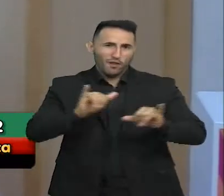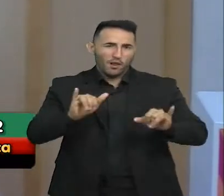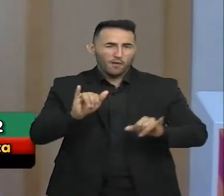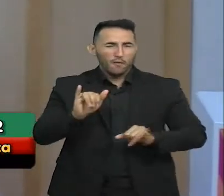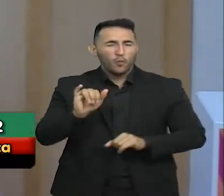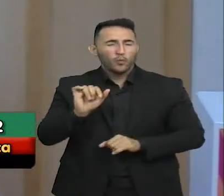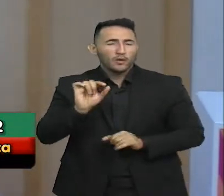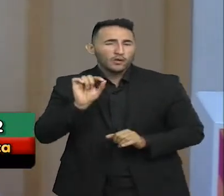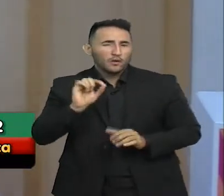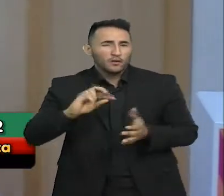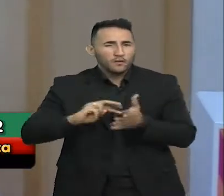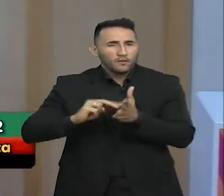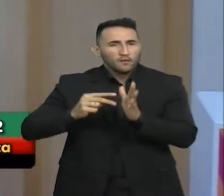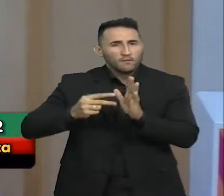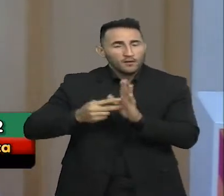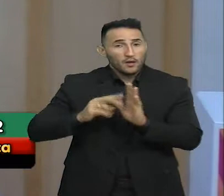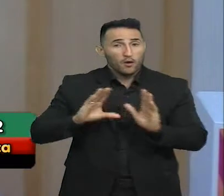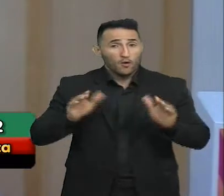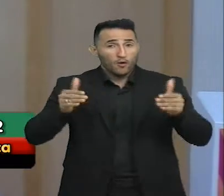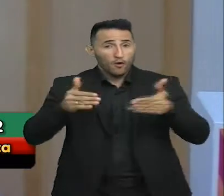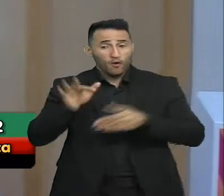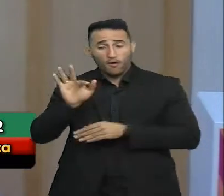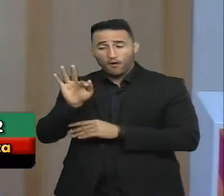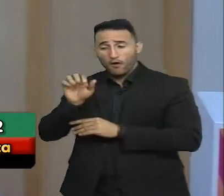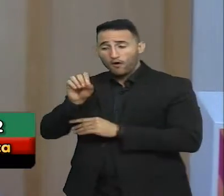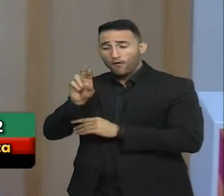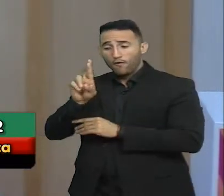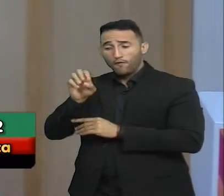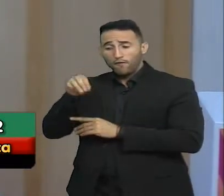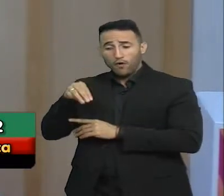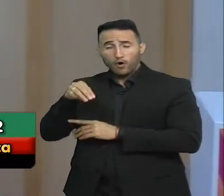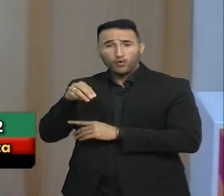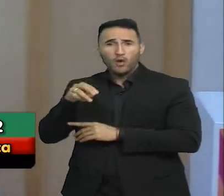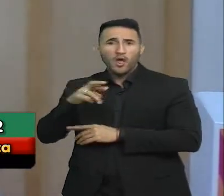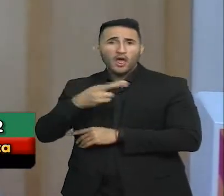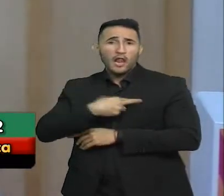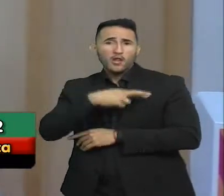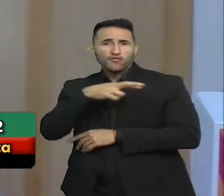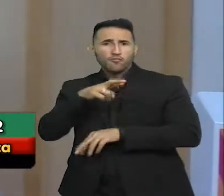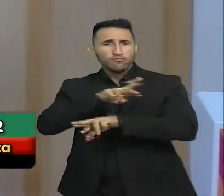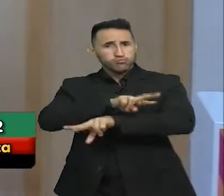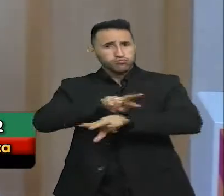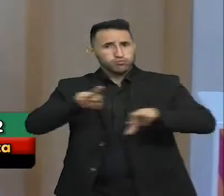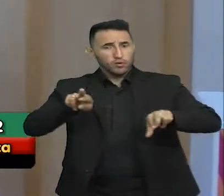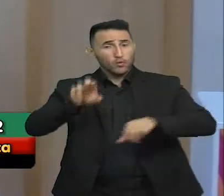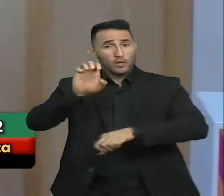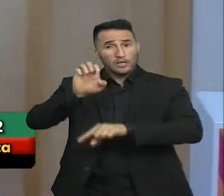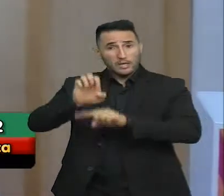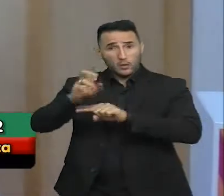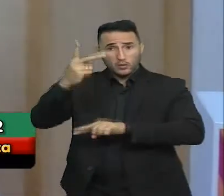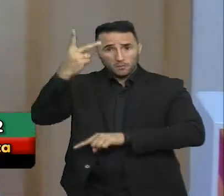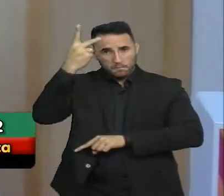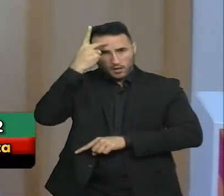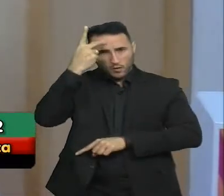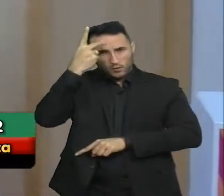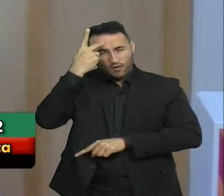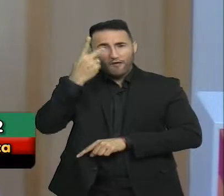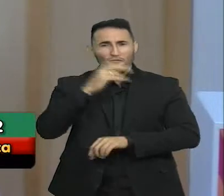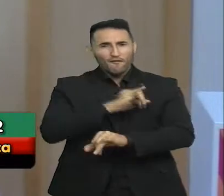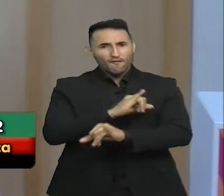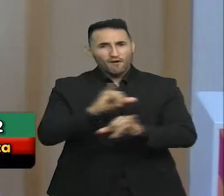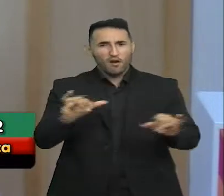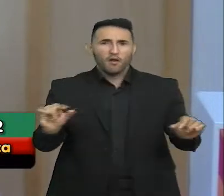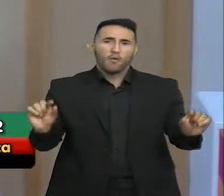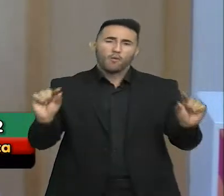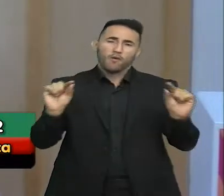o Fórum Interreligioso, Fórum Interreligioso do Estado de São Paulo. Dizer para vocês